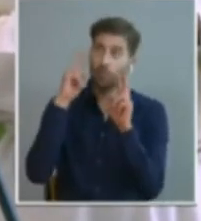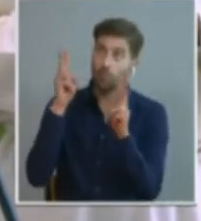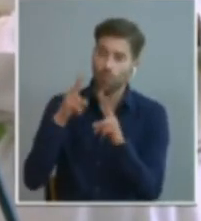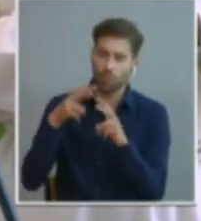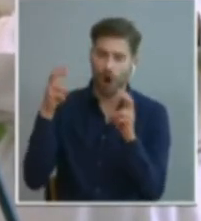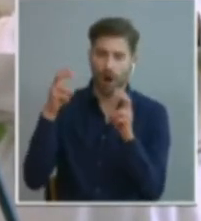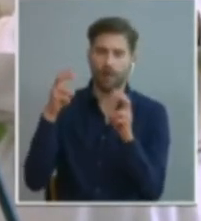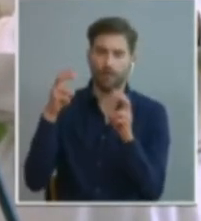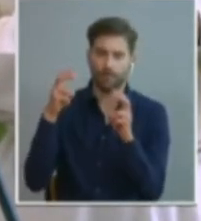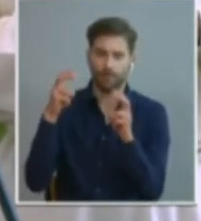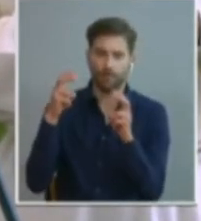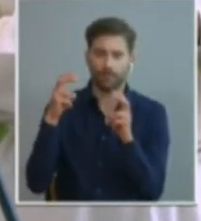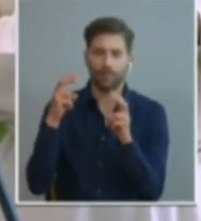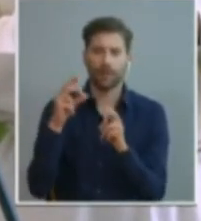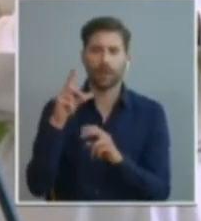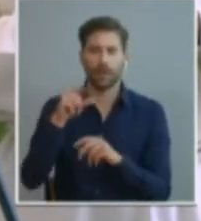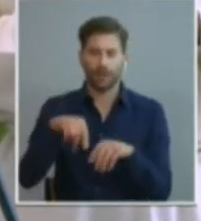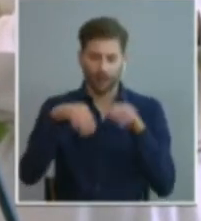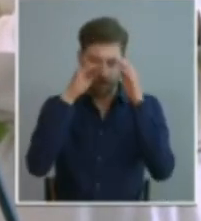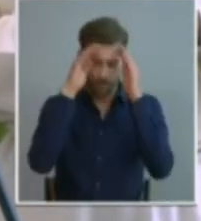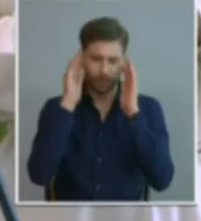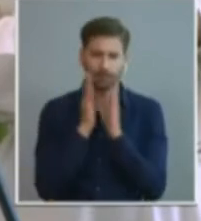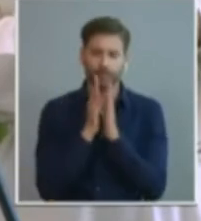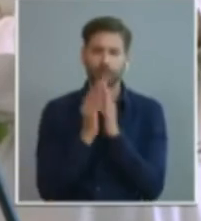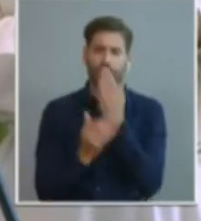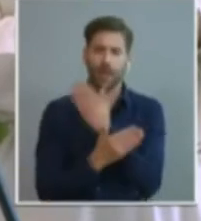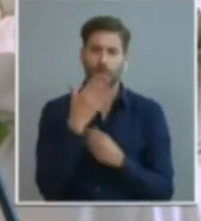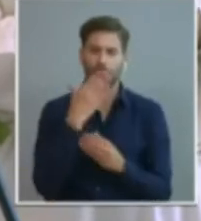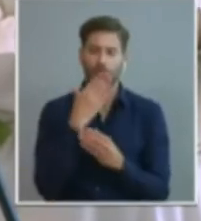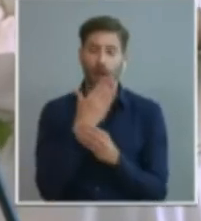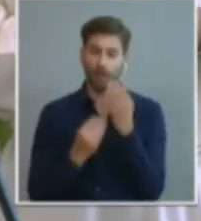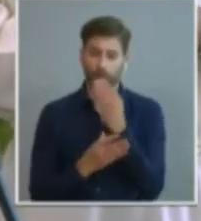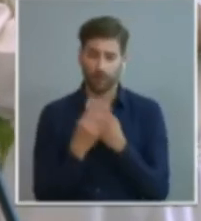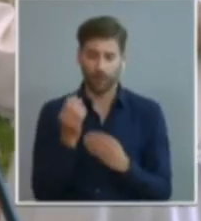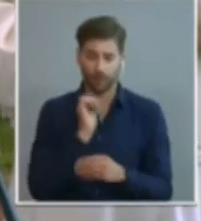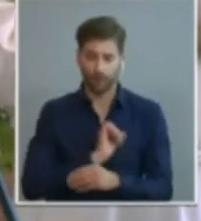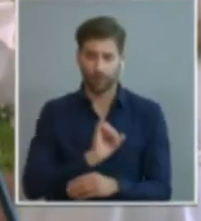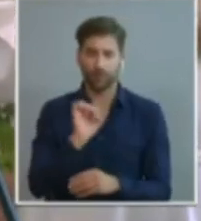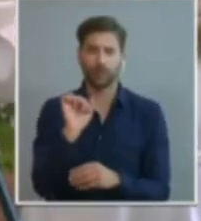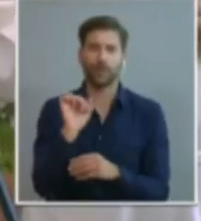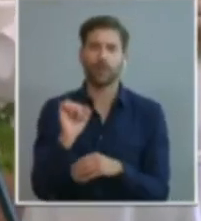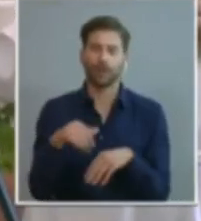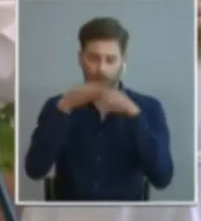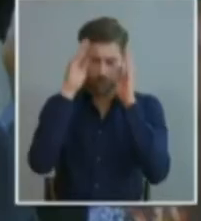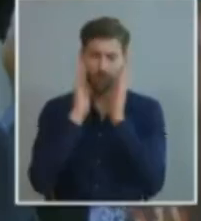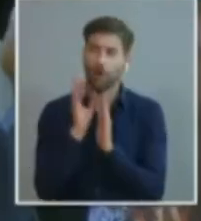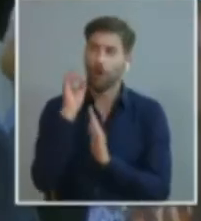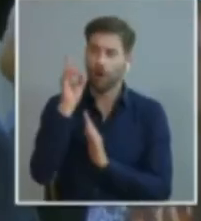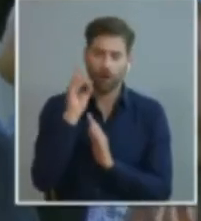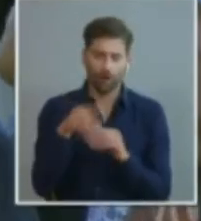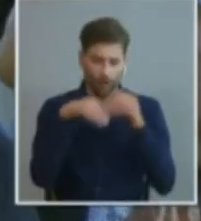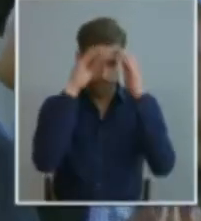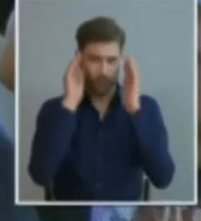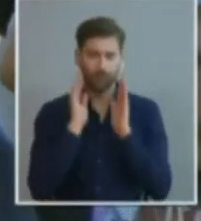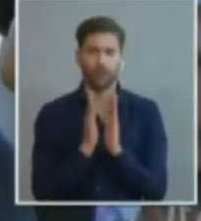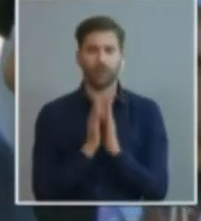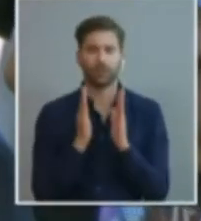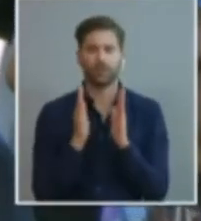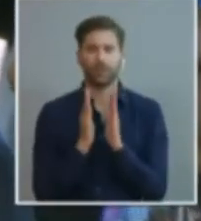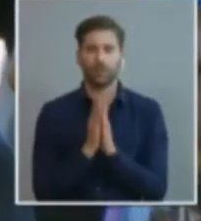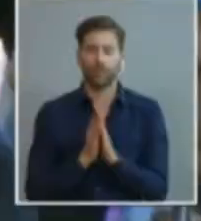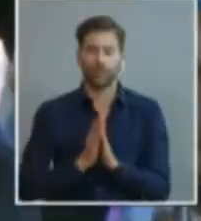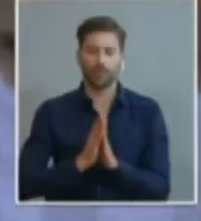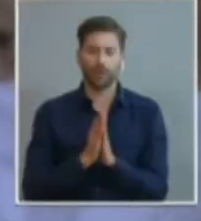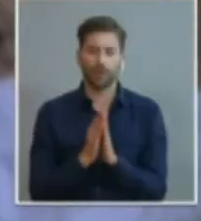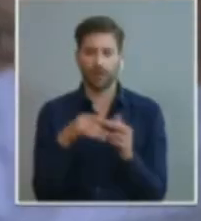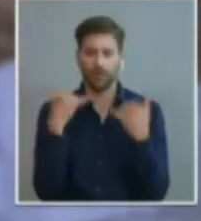Maria Santíssima a sua advogada, oremos por intercessão da Virgem Maria. Interceda por nós, a